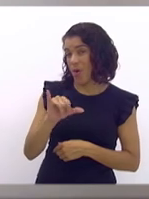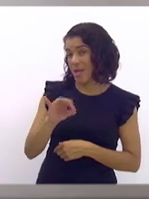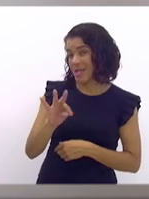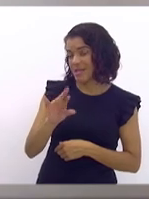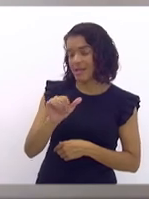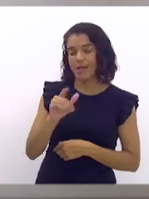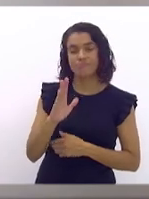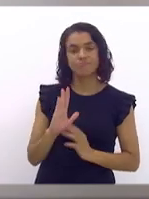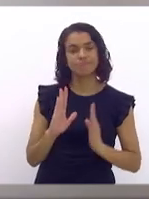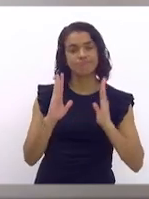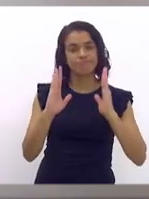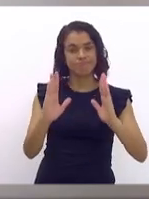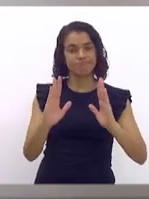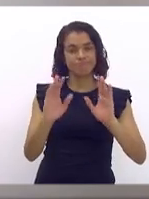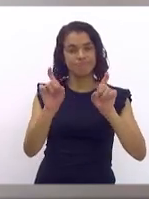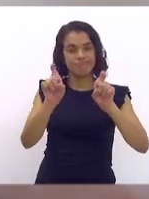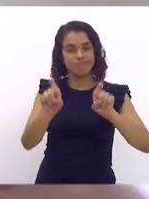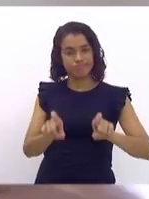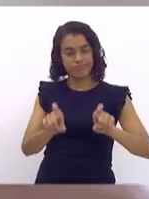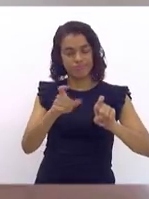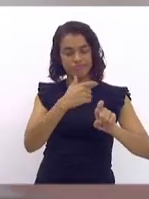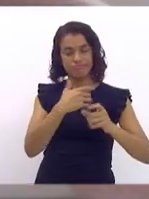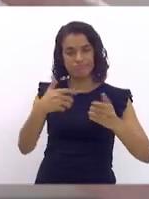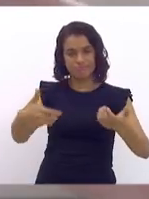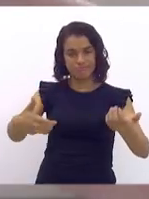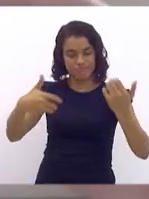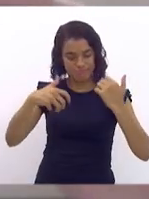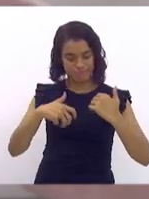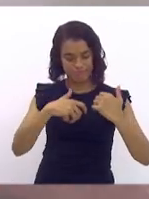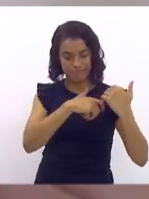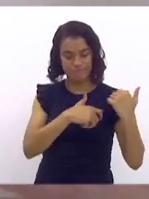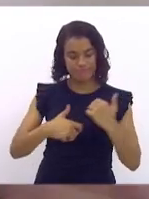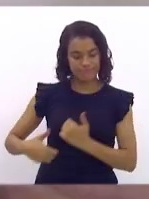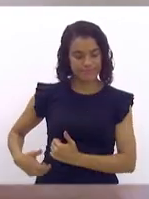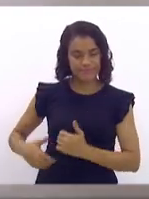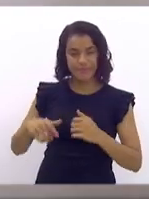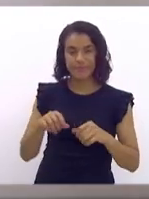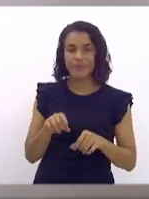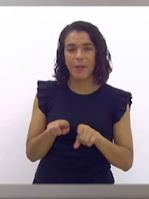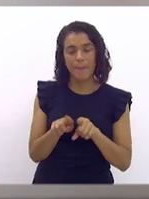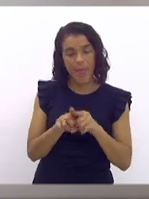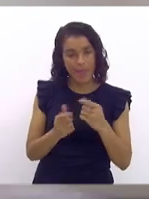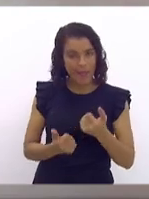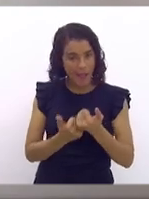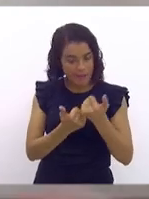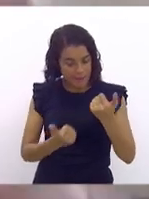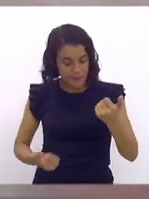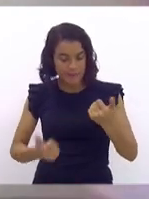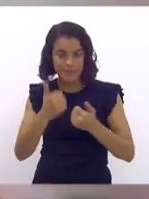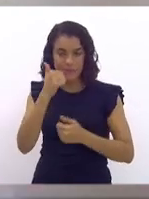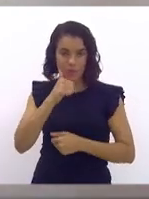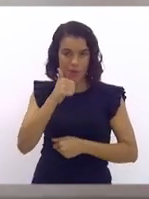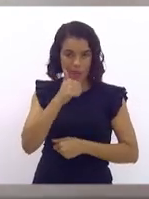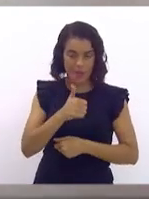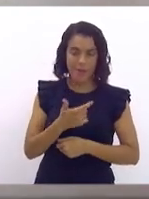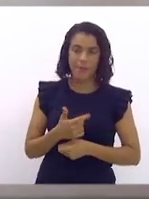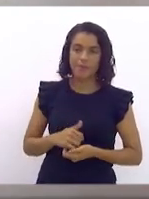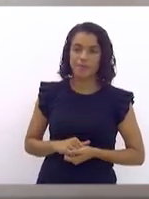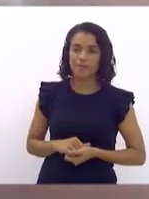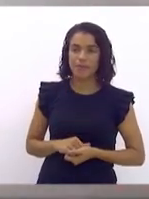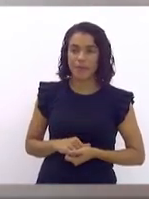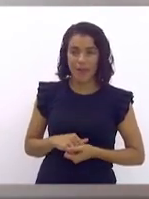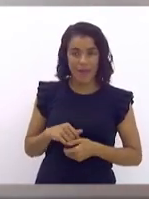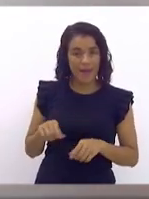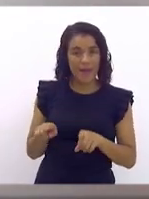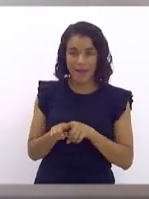mandato, que está numa posição de poder, ou até mesmo uma mulher que trabalha no assessoramento das mulheres na política, né, que está aqui, ali naquele ambiente político,